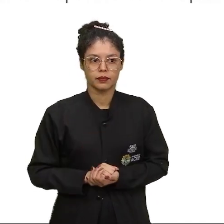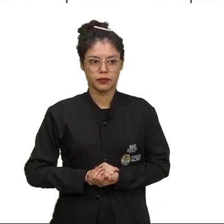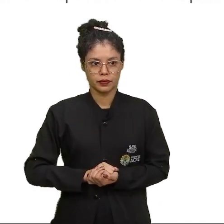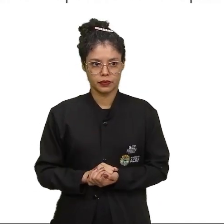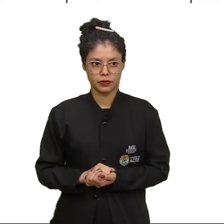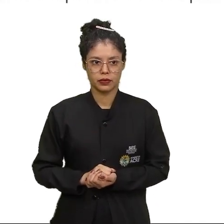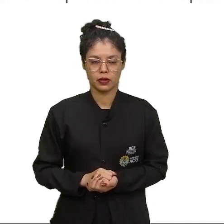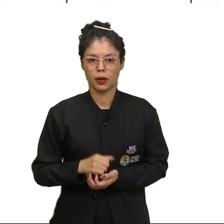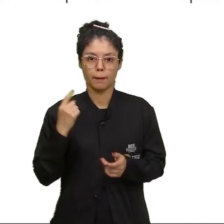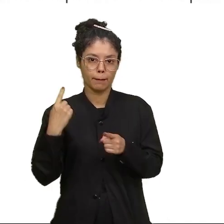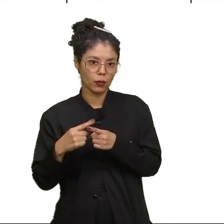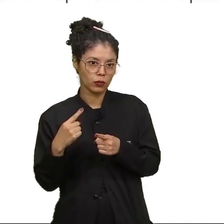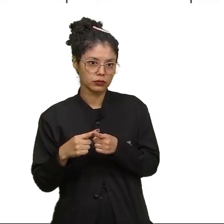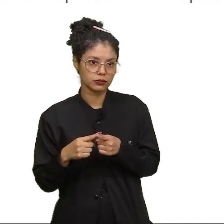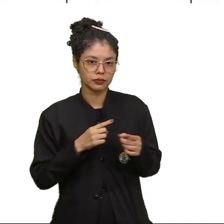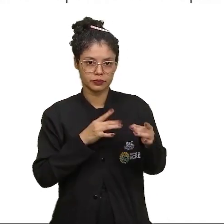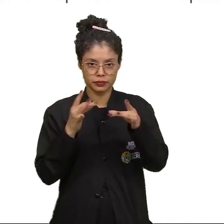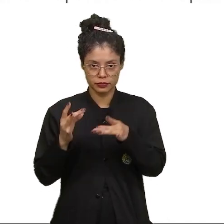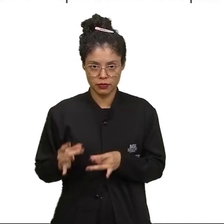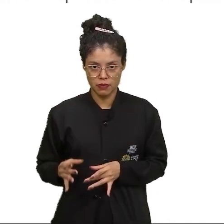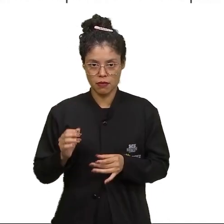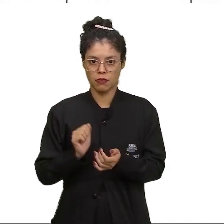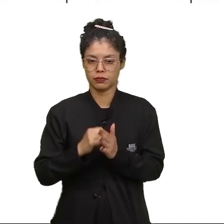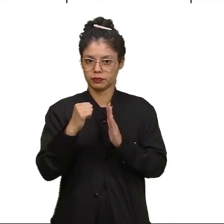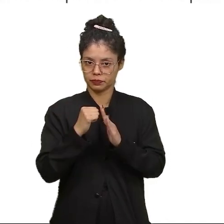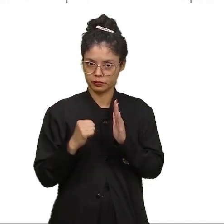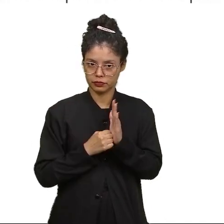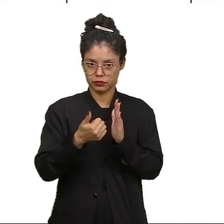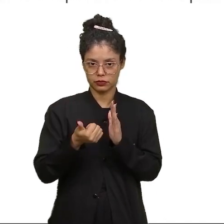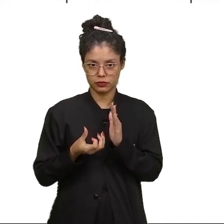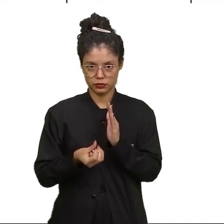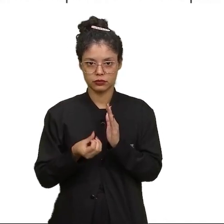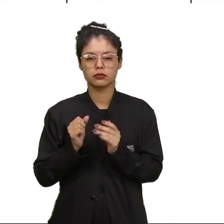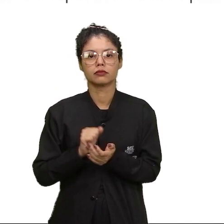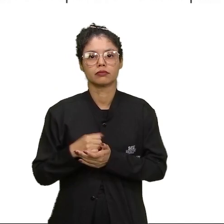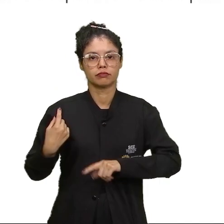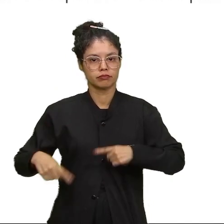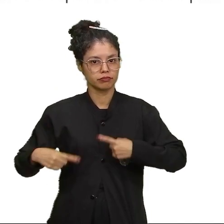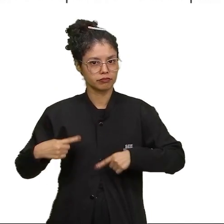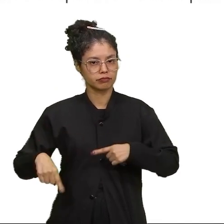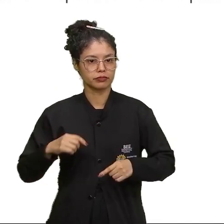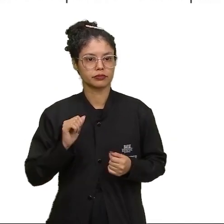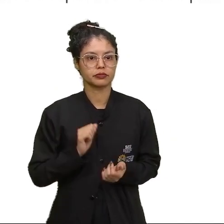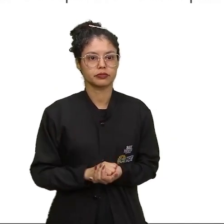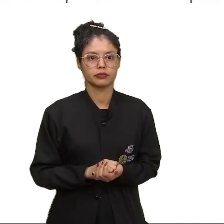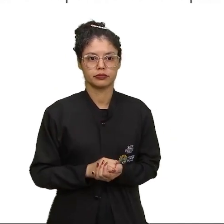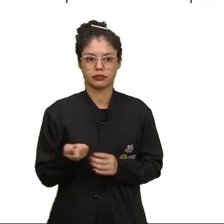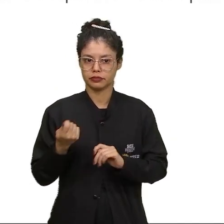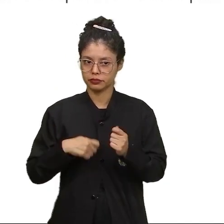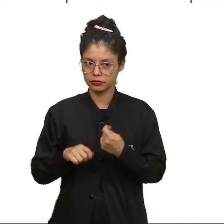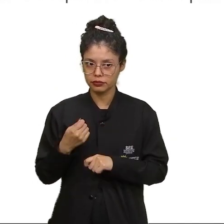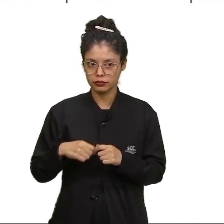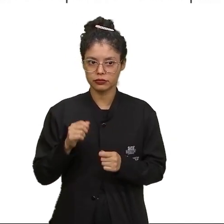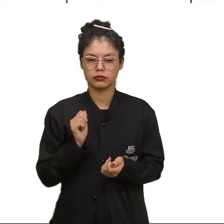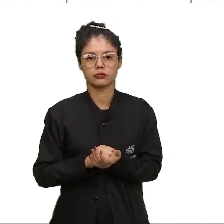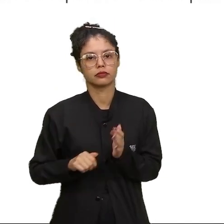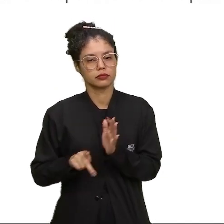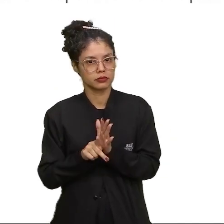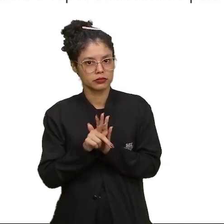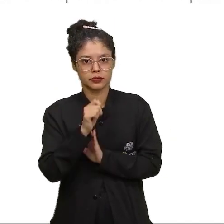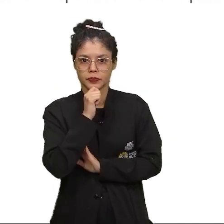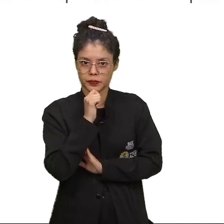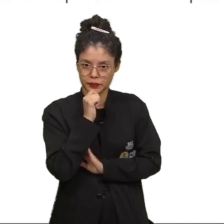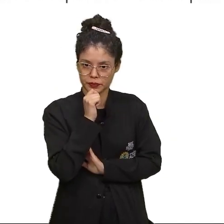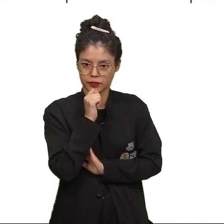historicamente? Porque o mercantilismo faz parte lá do século XVI, que era uma política econômica instaurada pelas